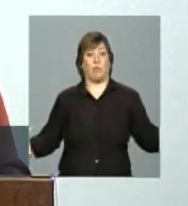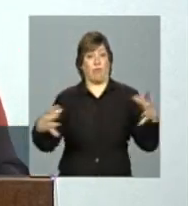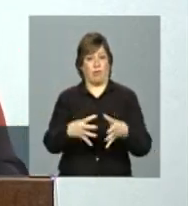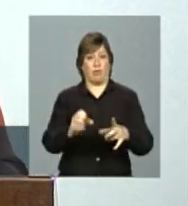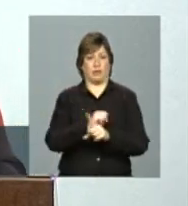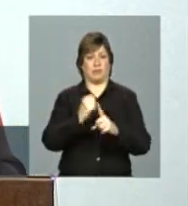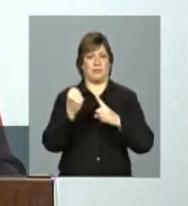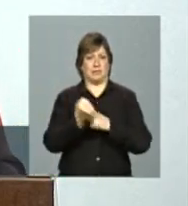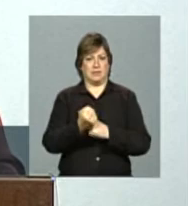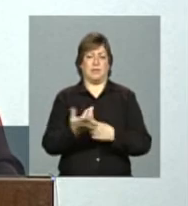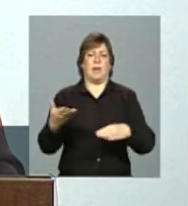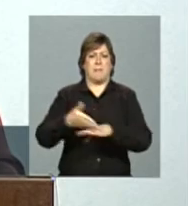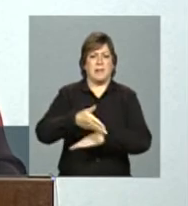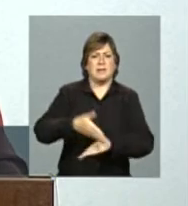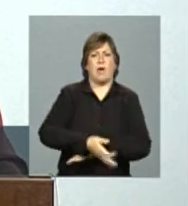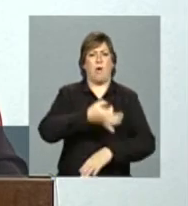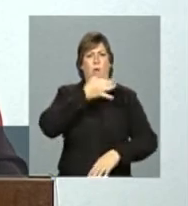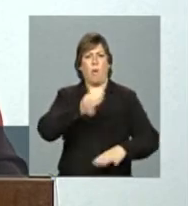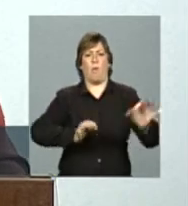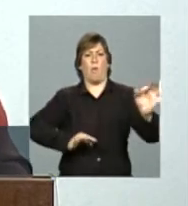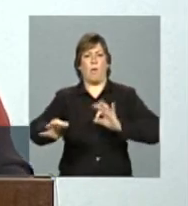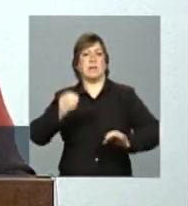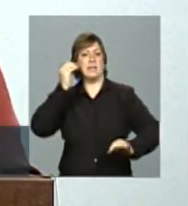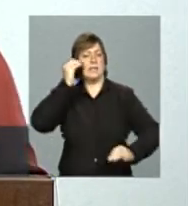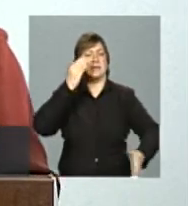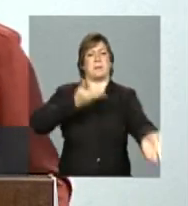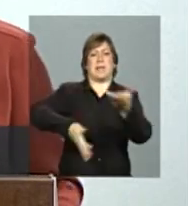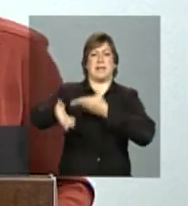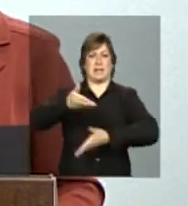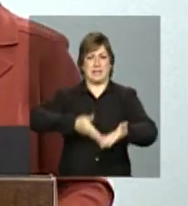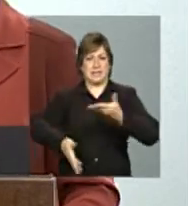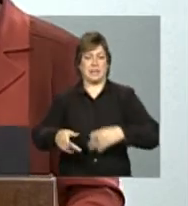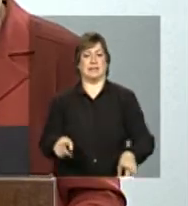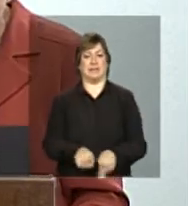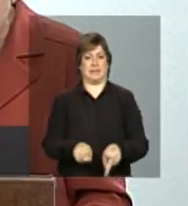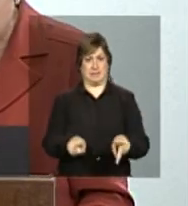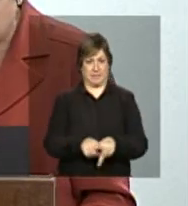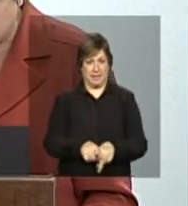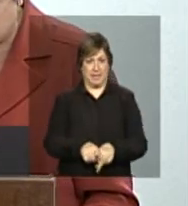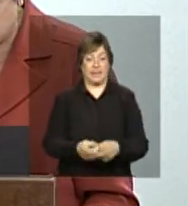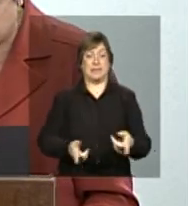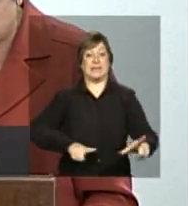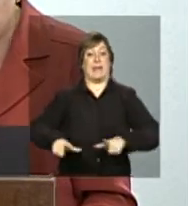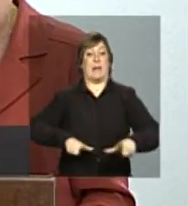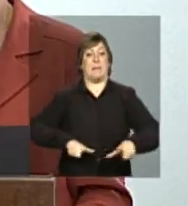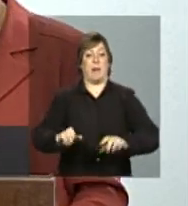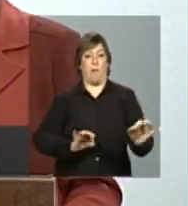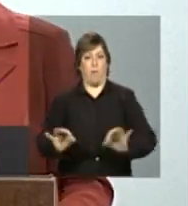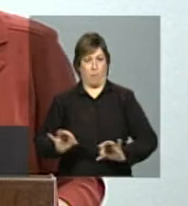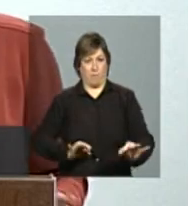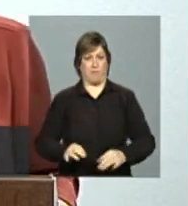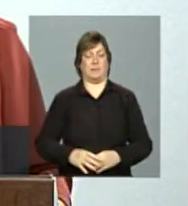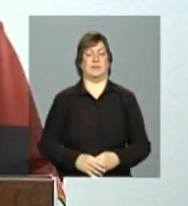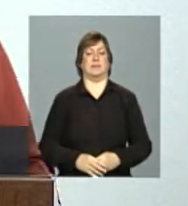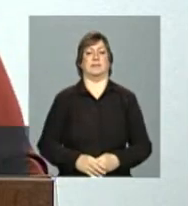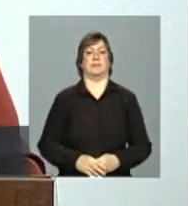em participação e organização de experiências em organização de atividades o número